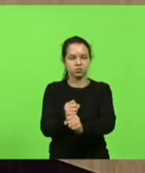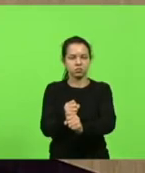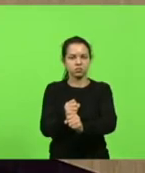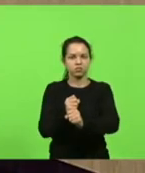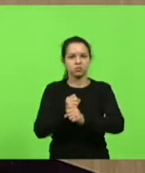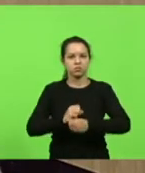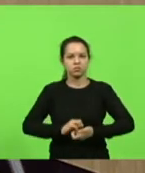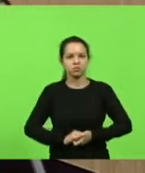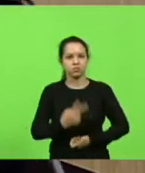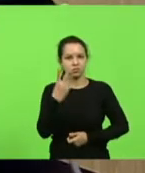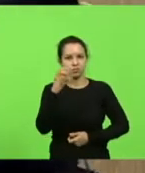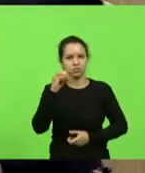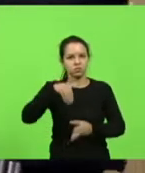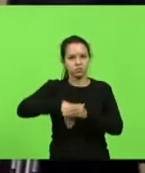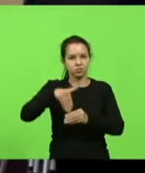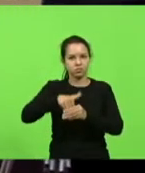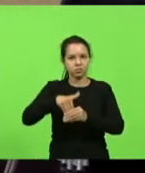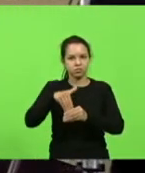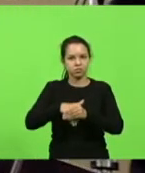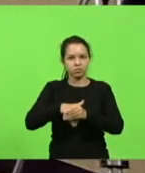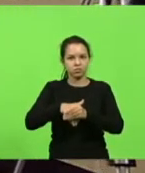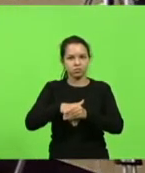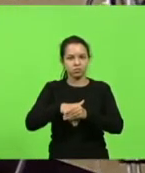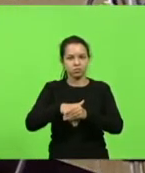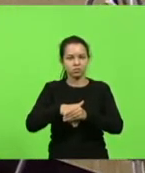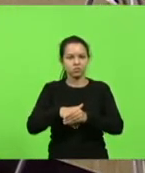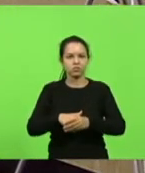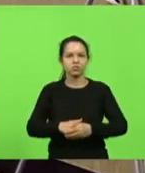Temos só 20 votos, matéria está